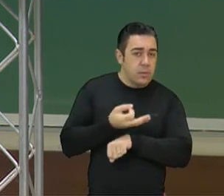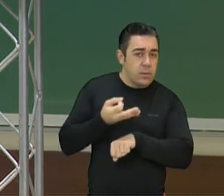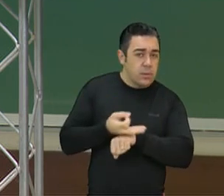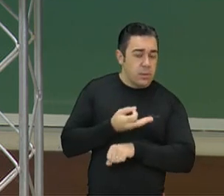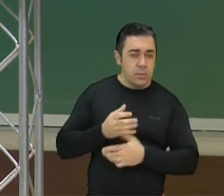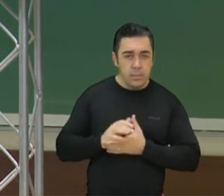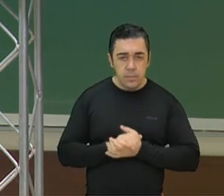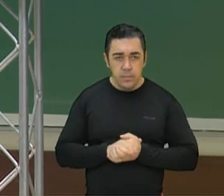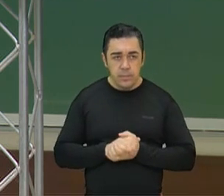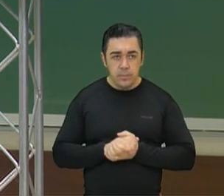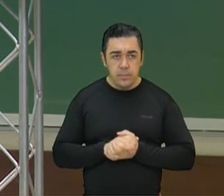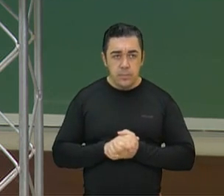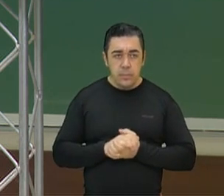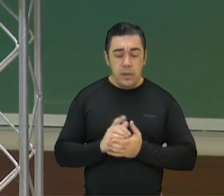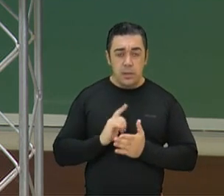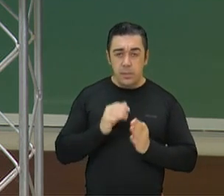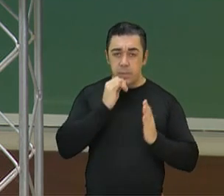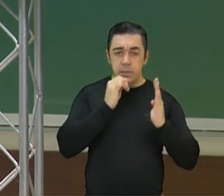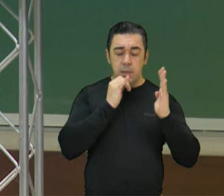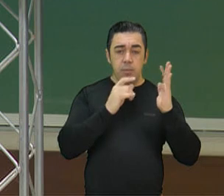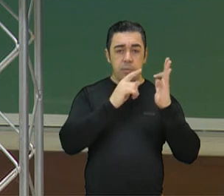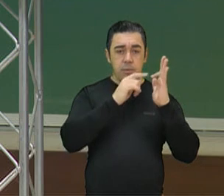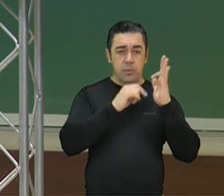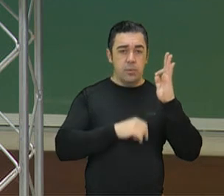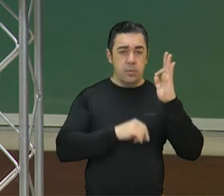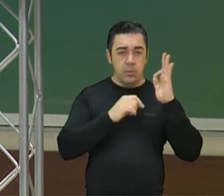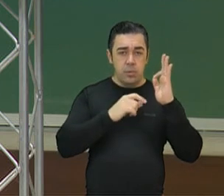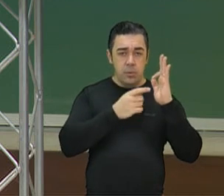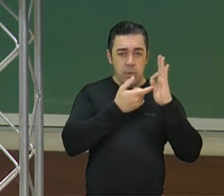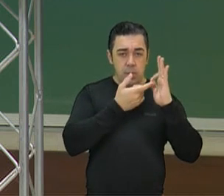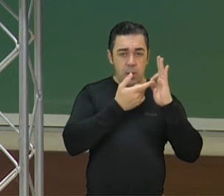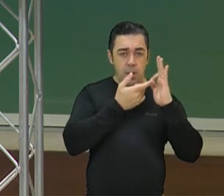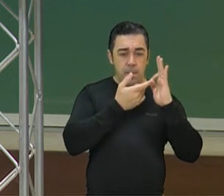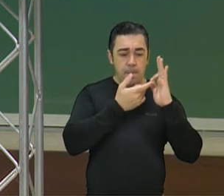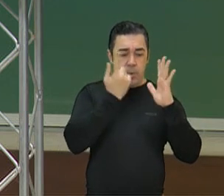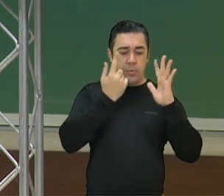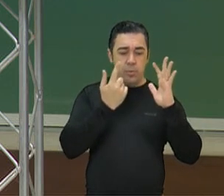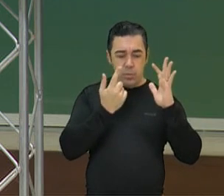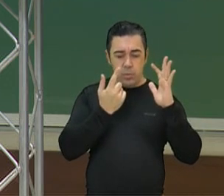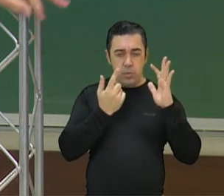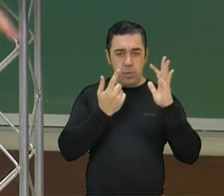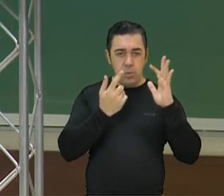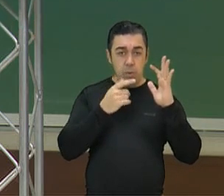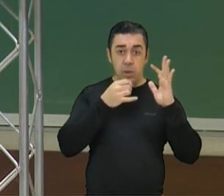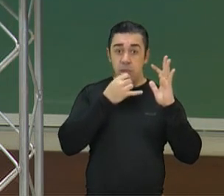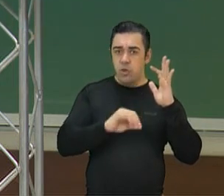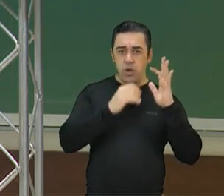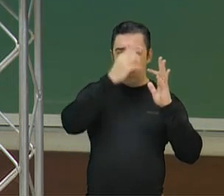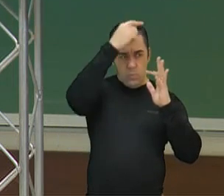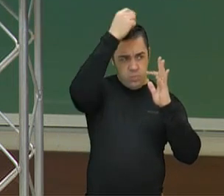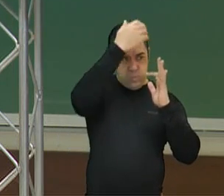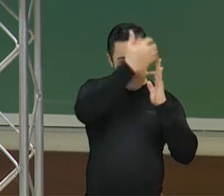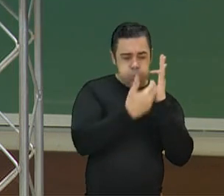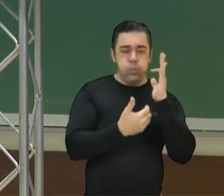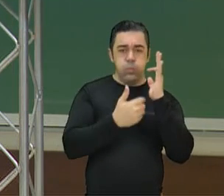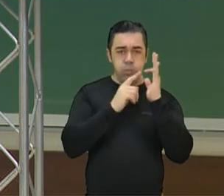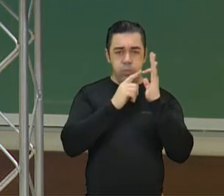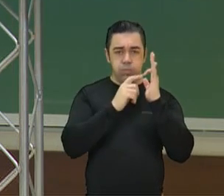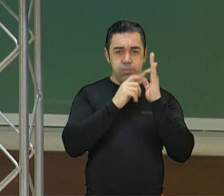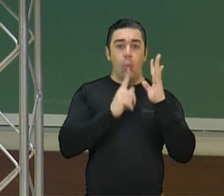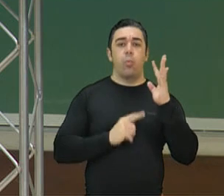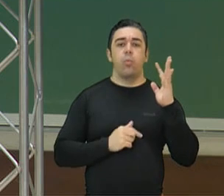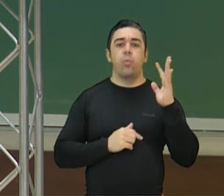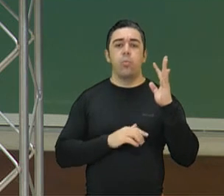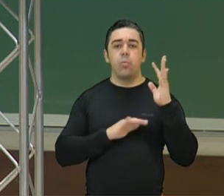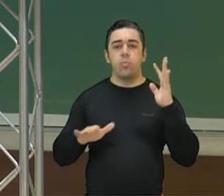Então, desliga o circuito ao detectar a corrente de fuga superior à normal. No caso, um excesso de corrente